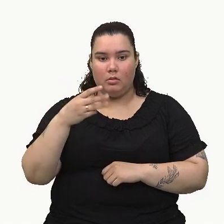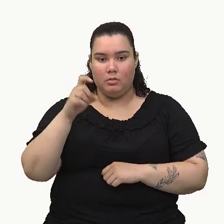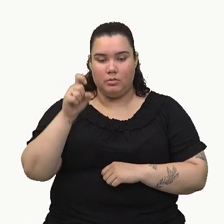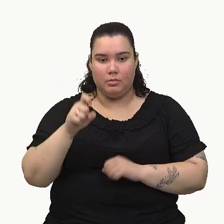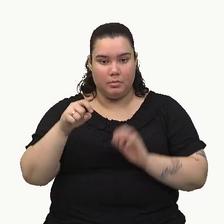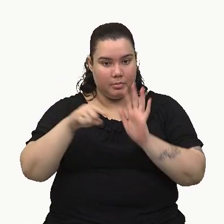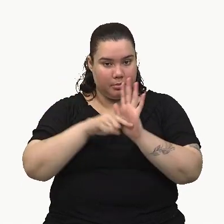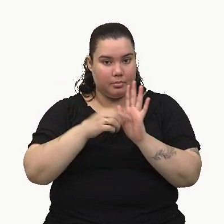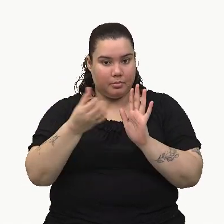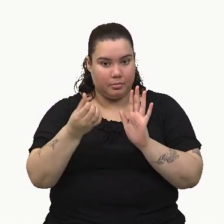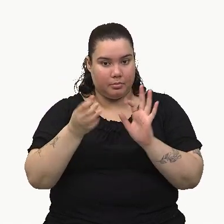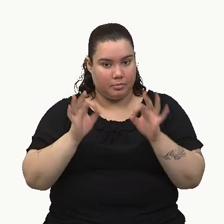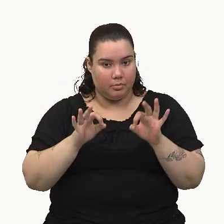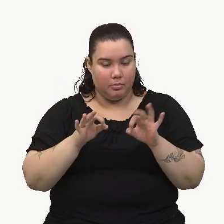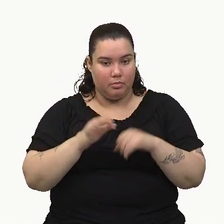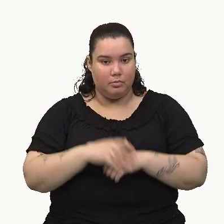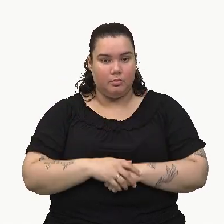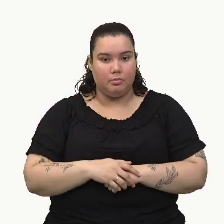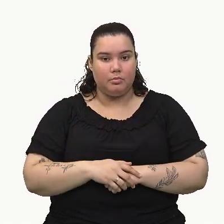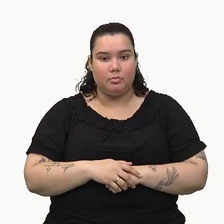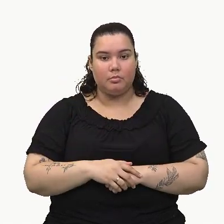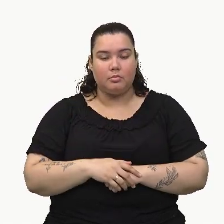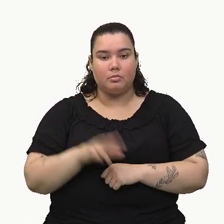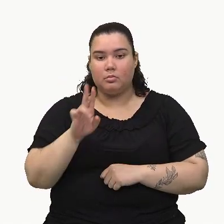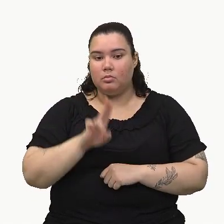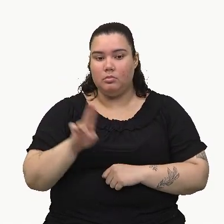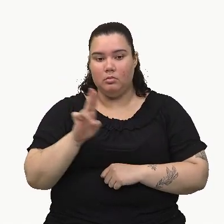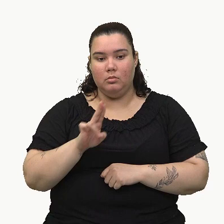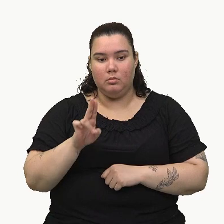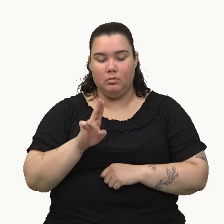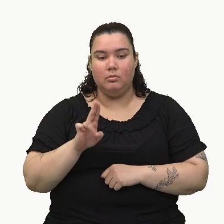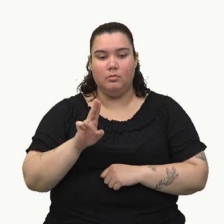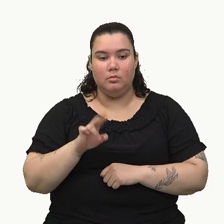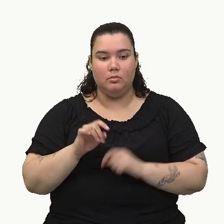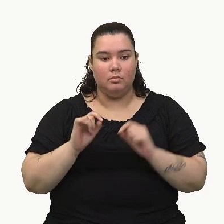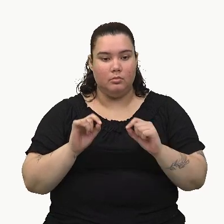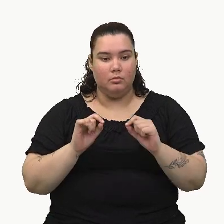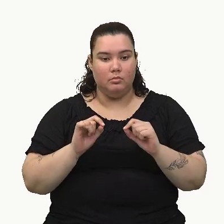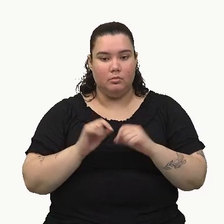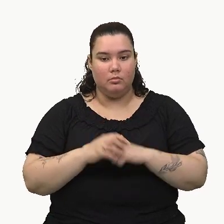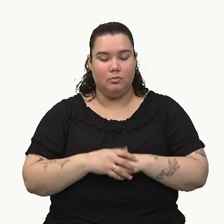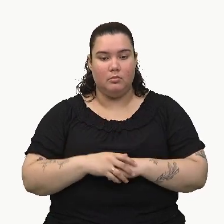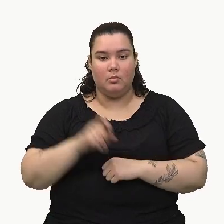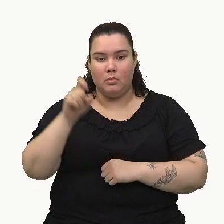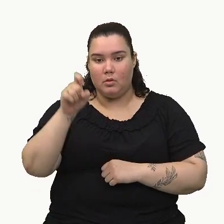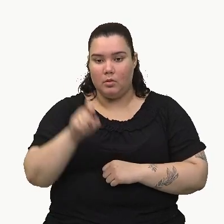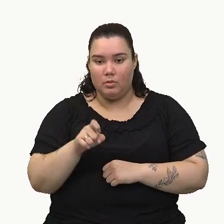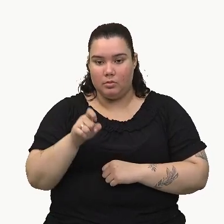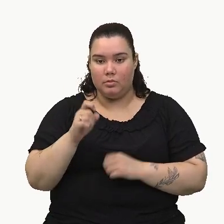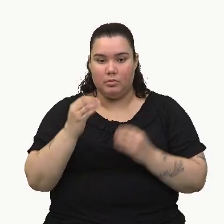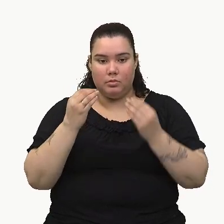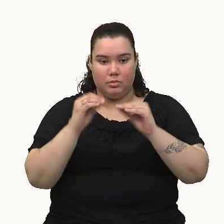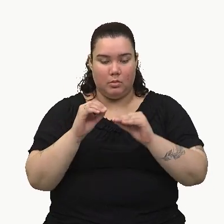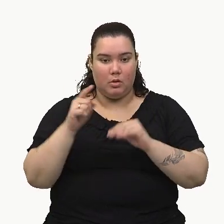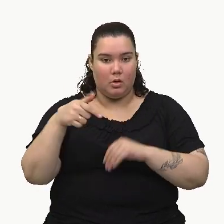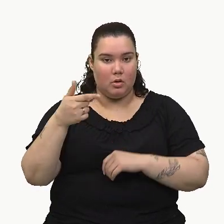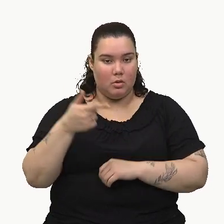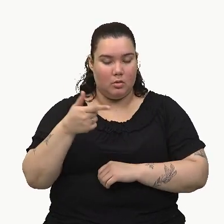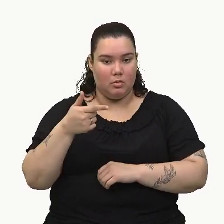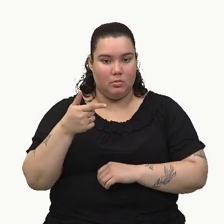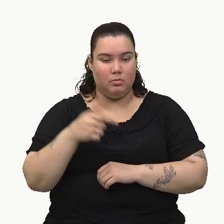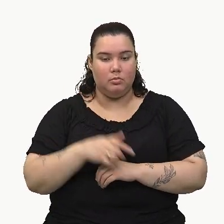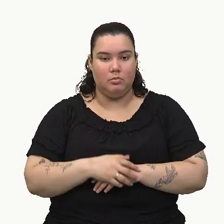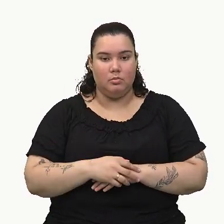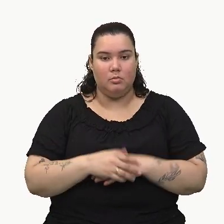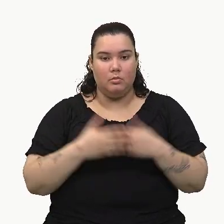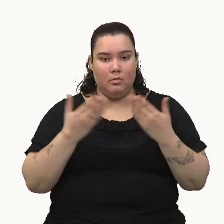menos 6. Eu vou utilizar aqui o x igual a 2. Então eu